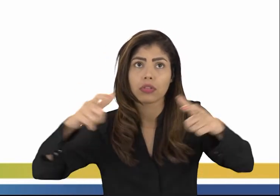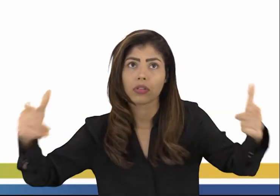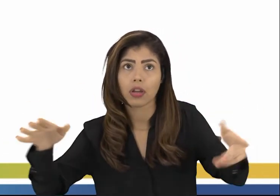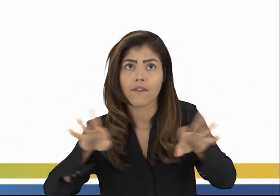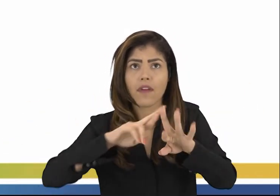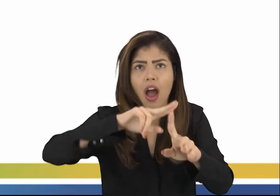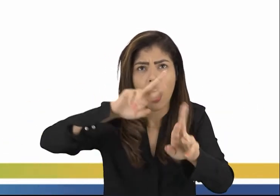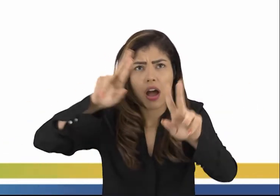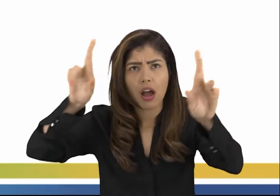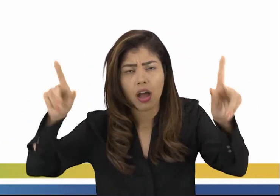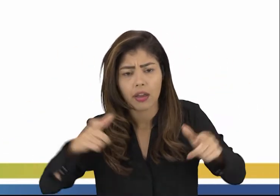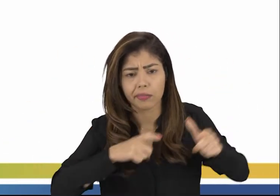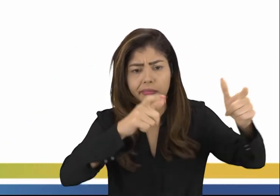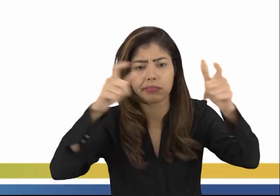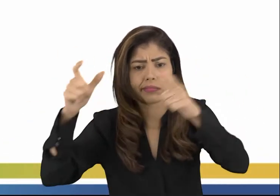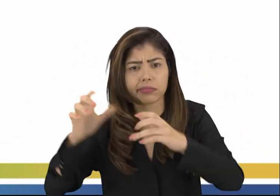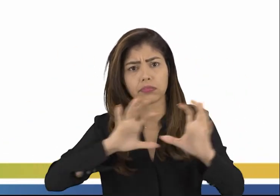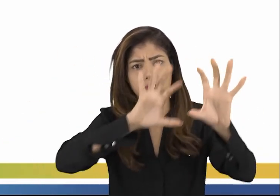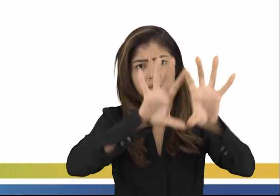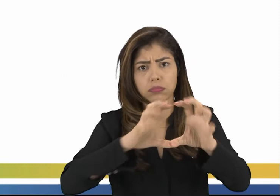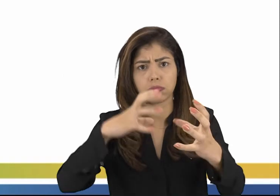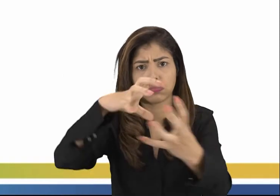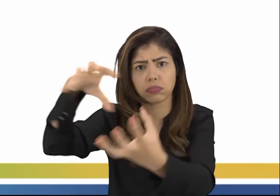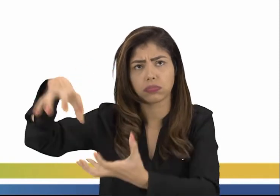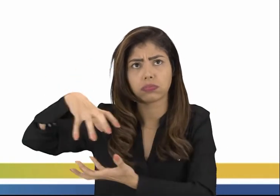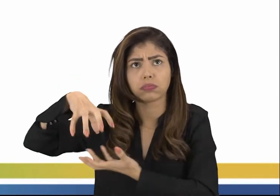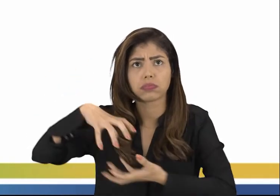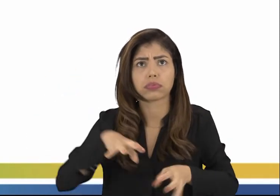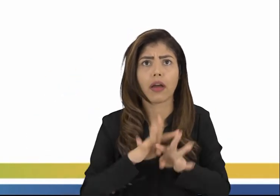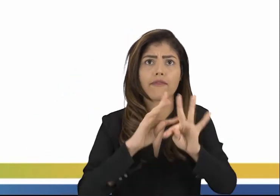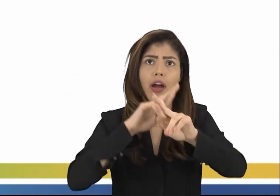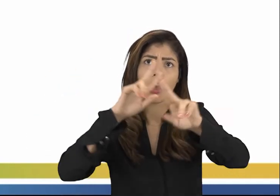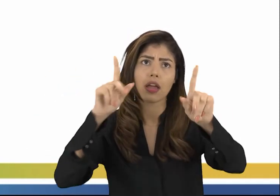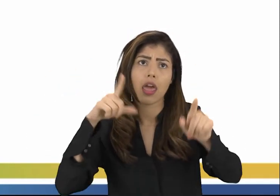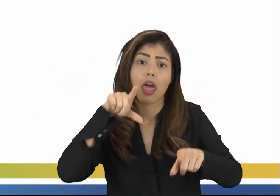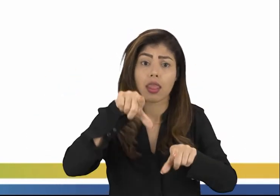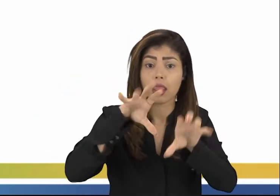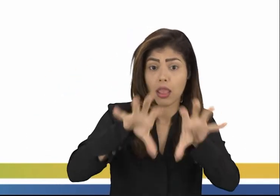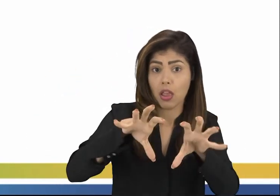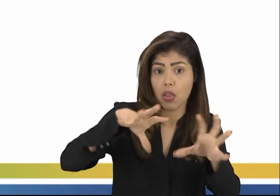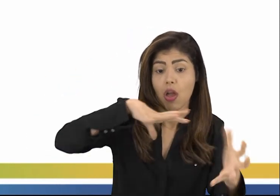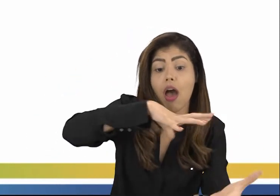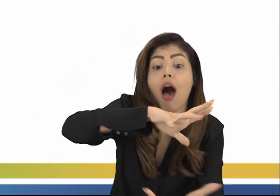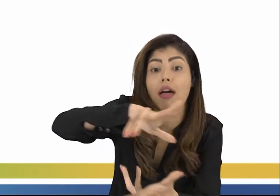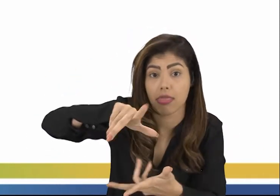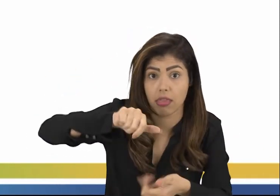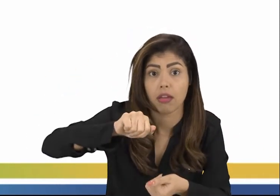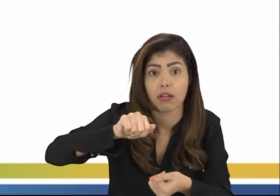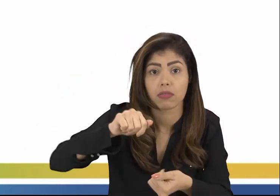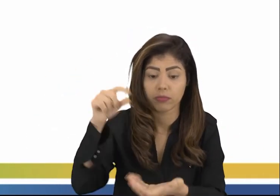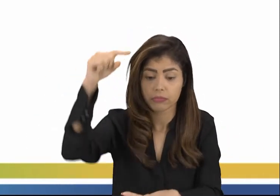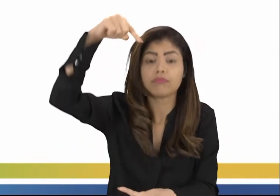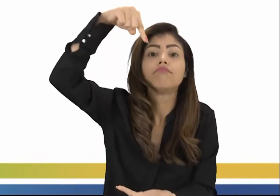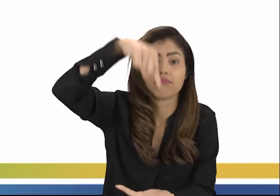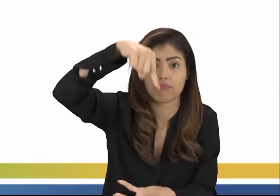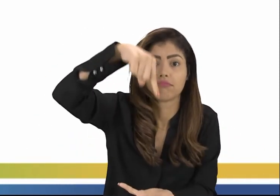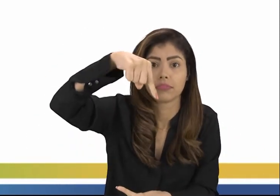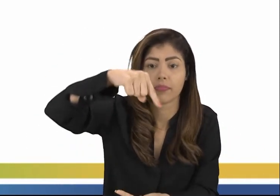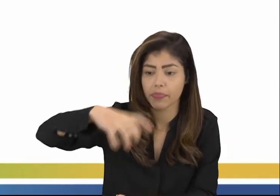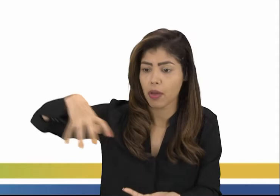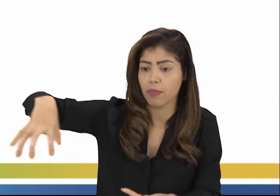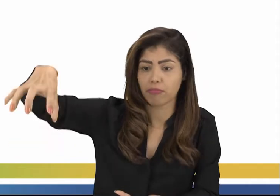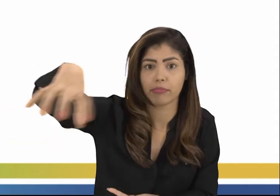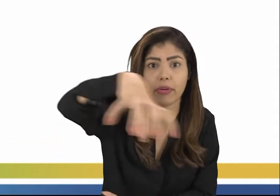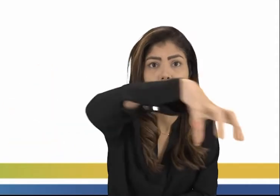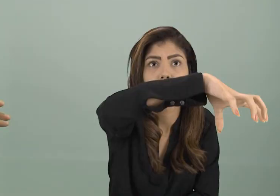diversas esferas concêntricas, esse modelo tendo a Terra como centro. Veja bem, então, a gente trabalhou um pouco na física